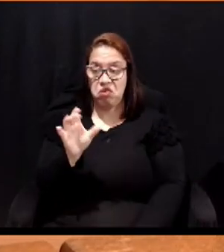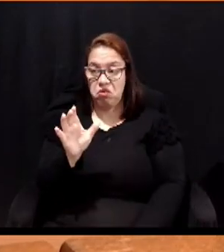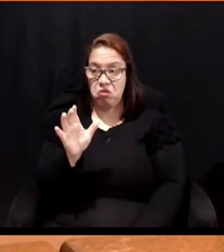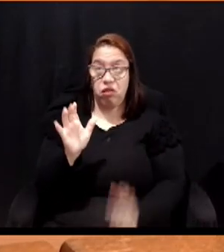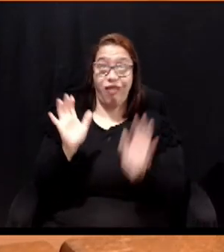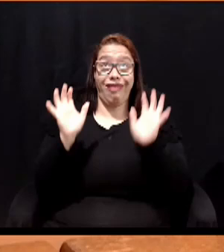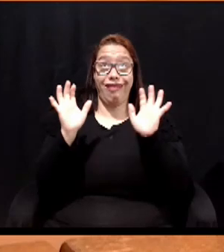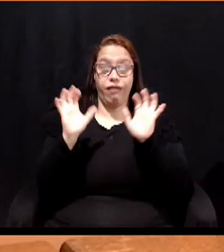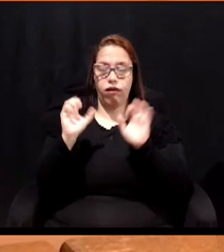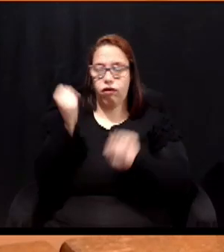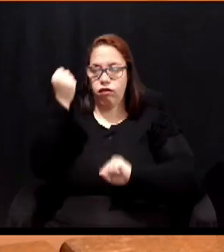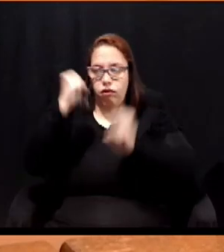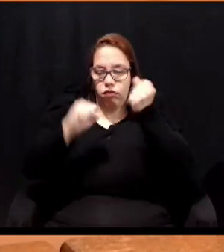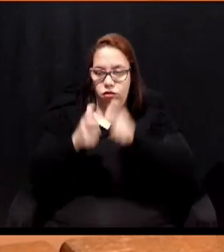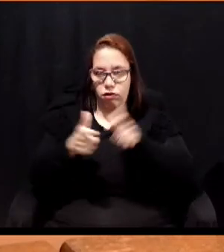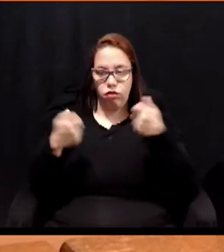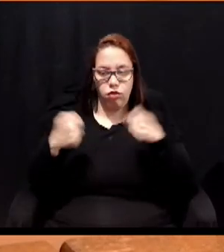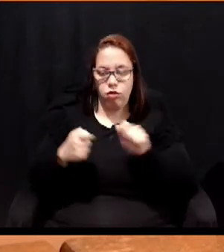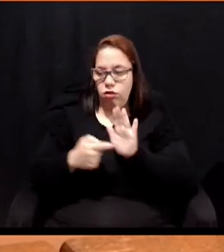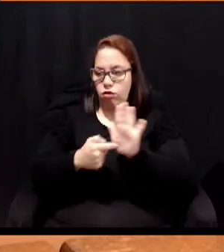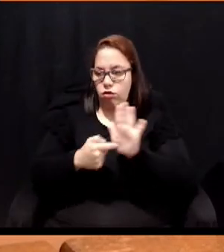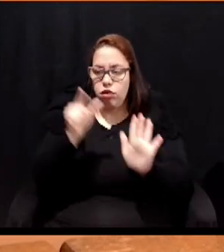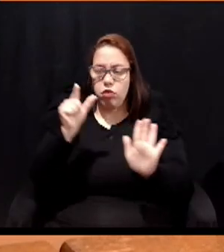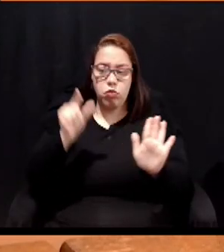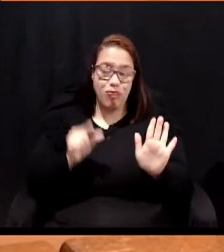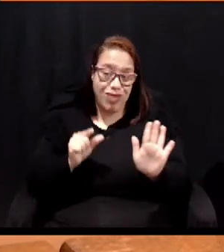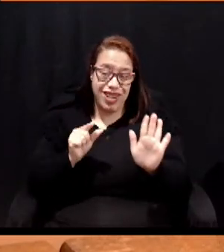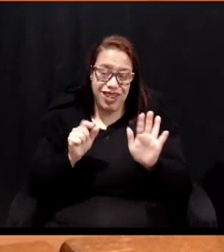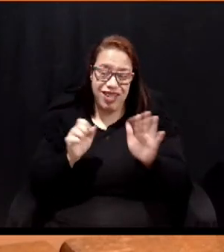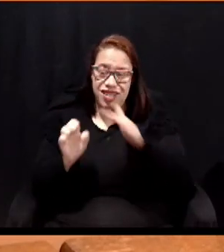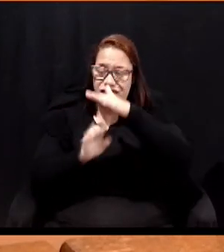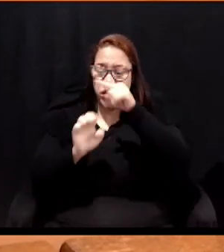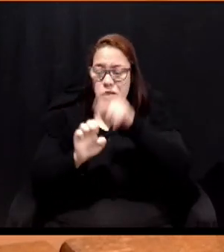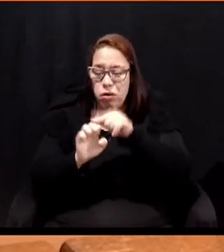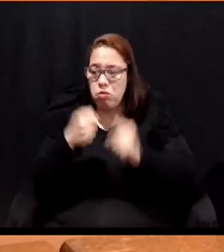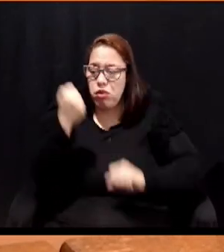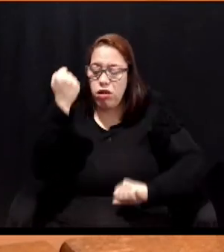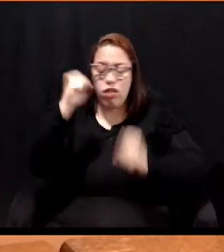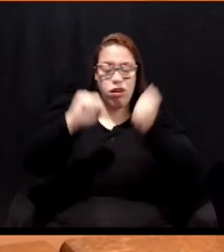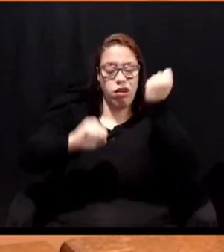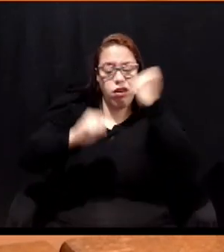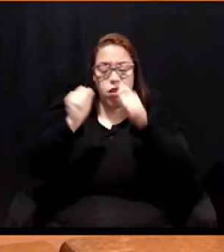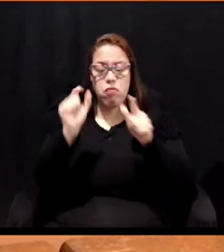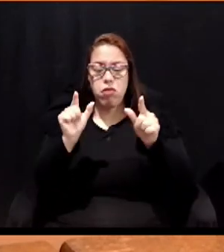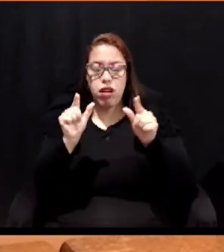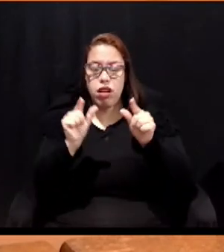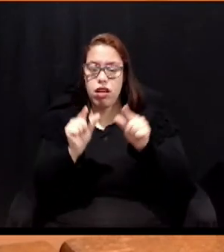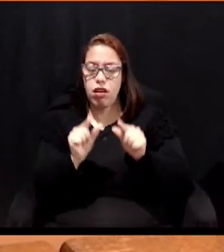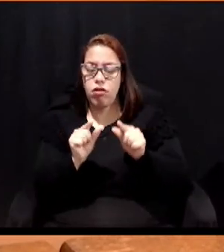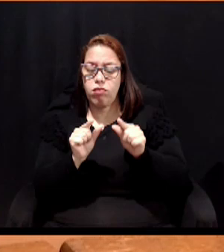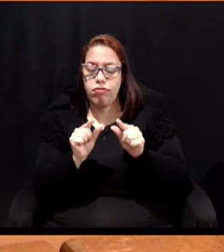que precisam expor, são pequenas indústrias que né? Às vezes até coisas